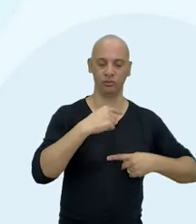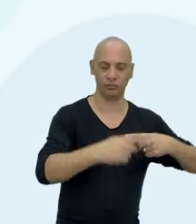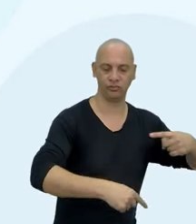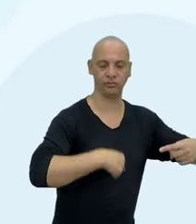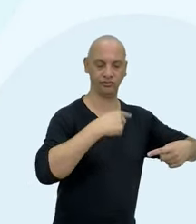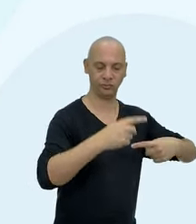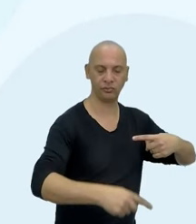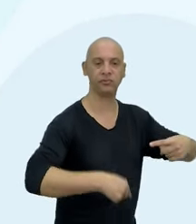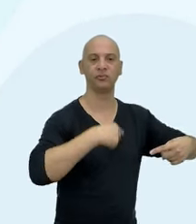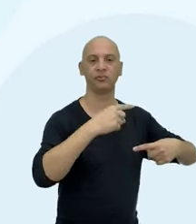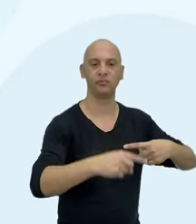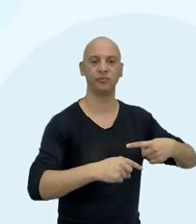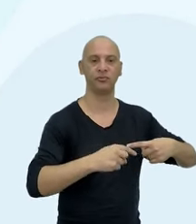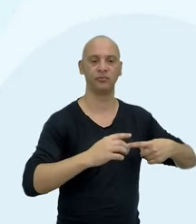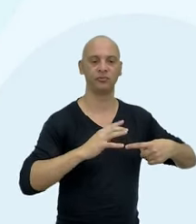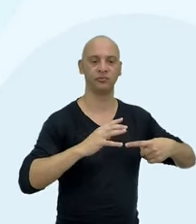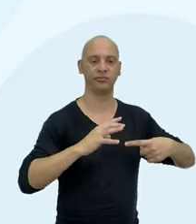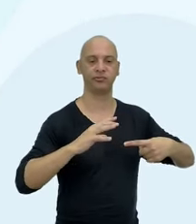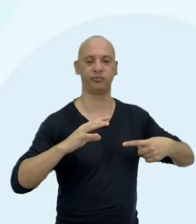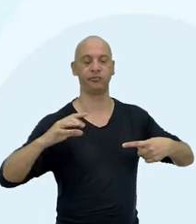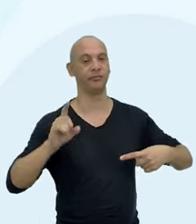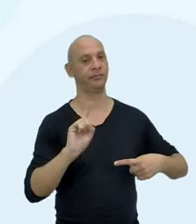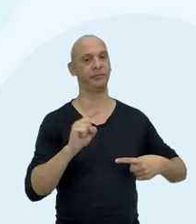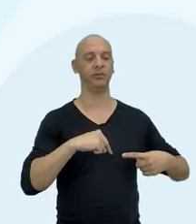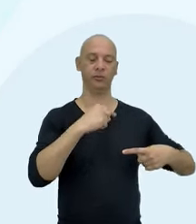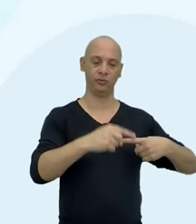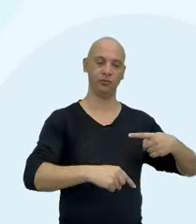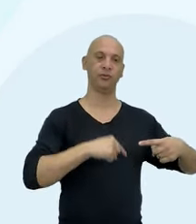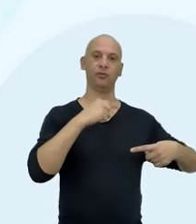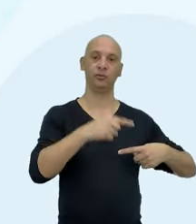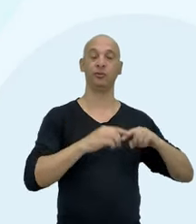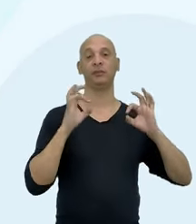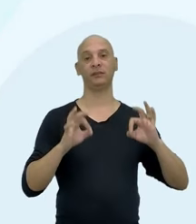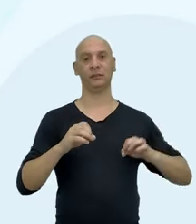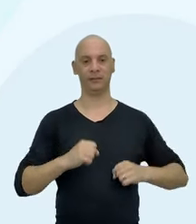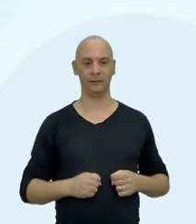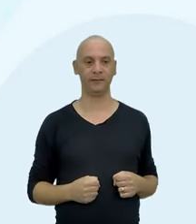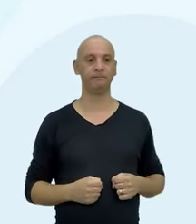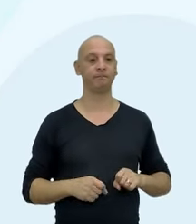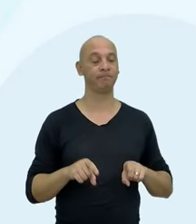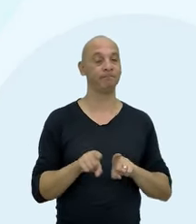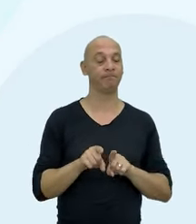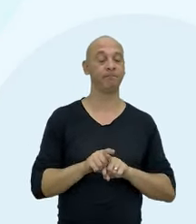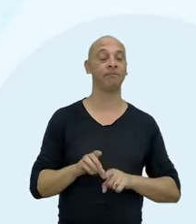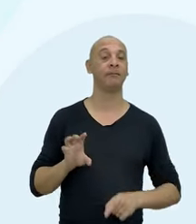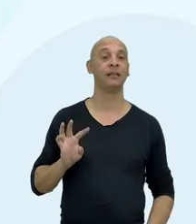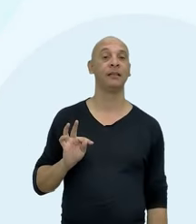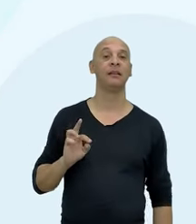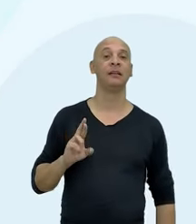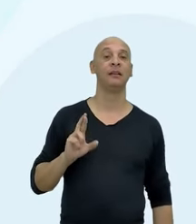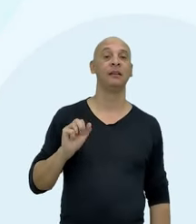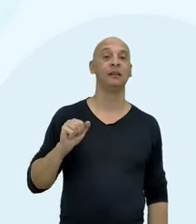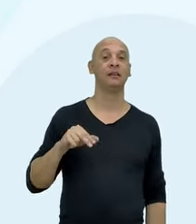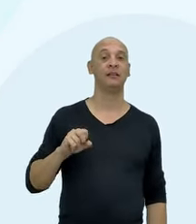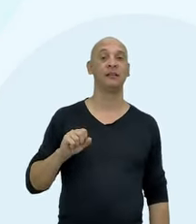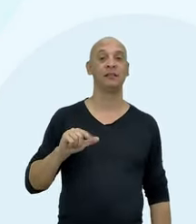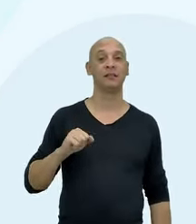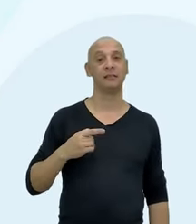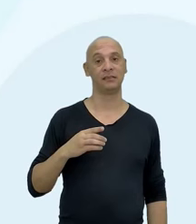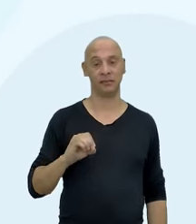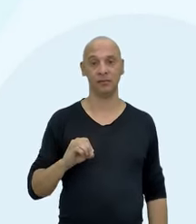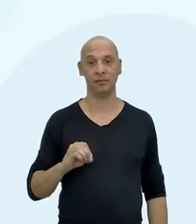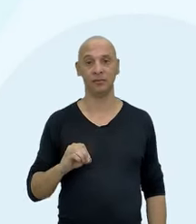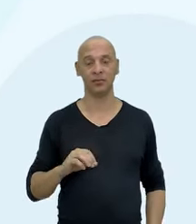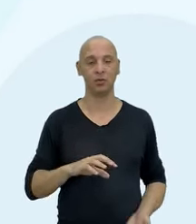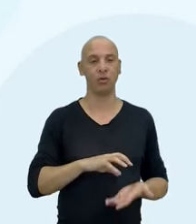gira e não pode vibrar tem que ter simetria de rotação a translação é aquilo que desliza sem